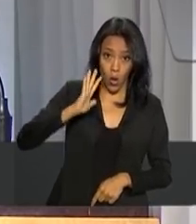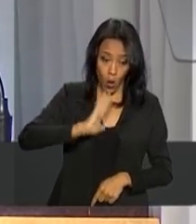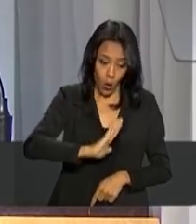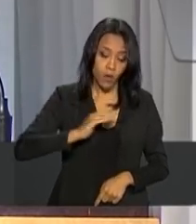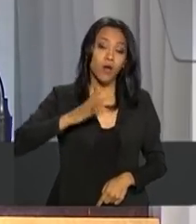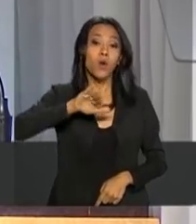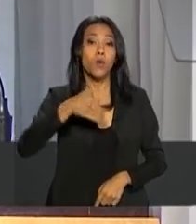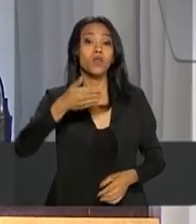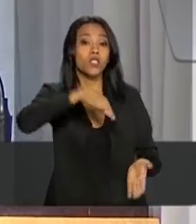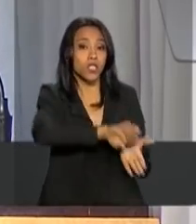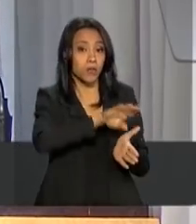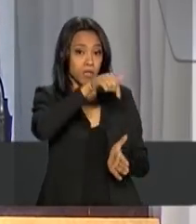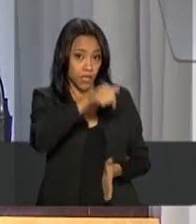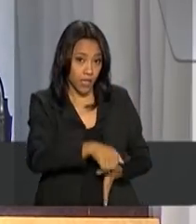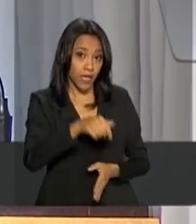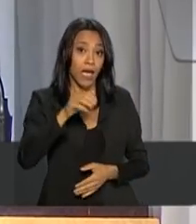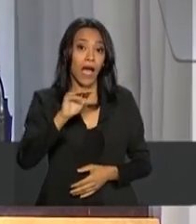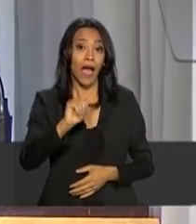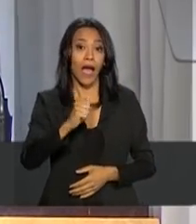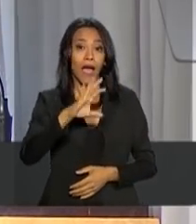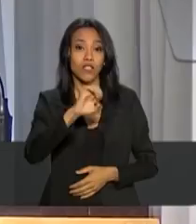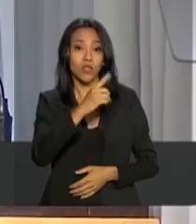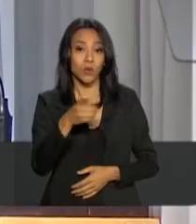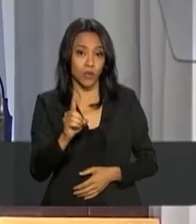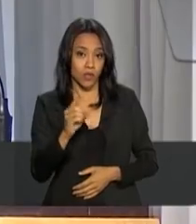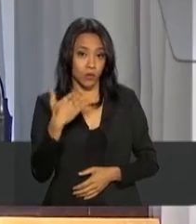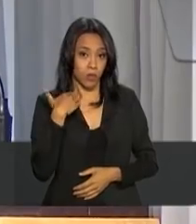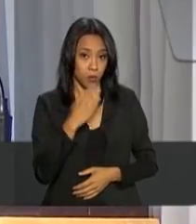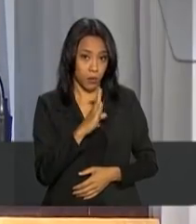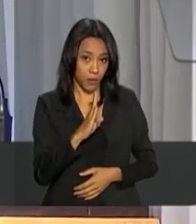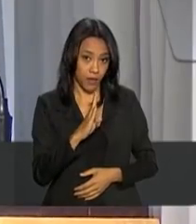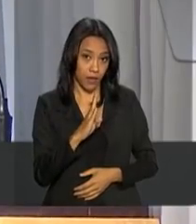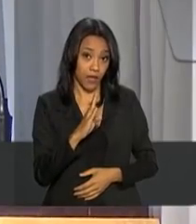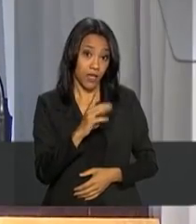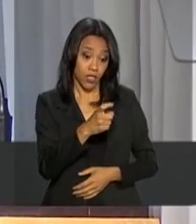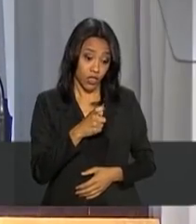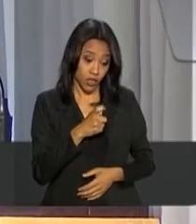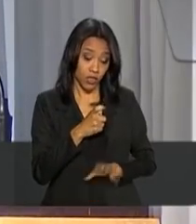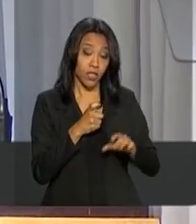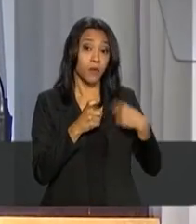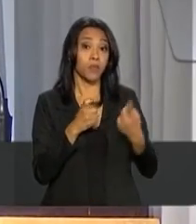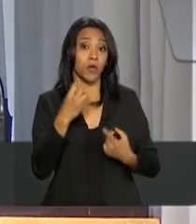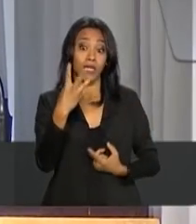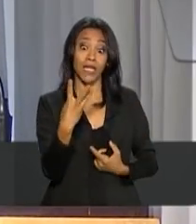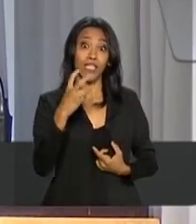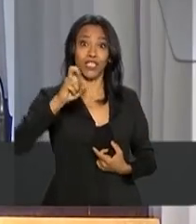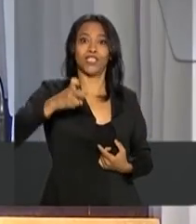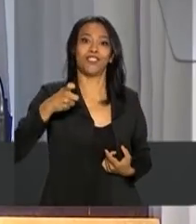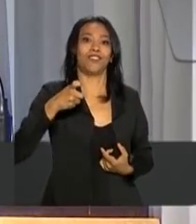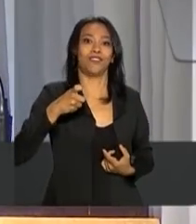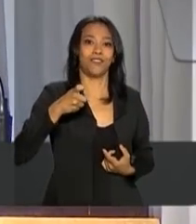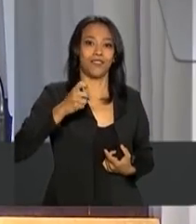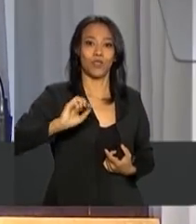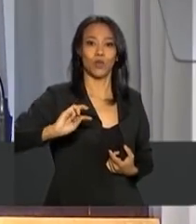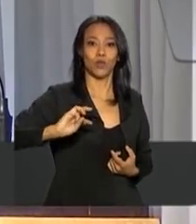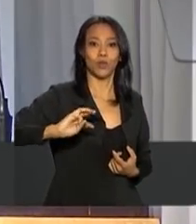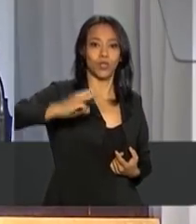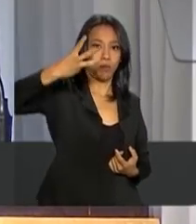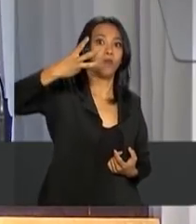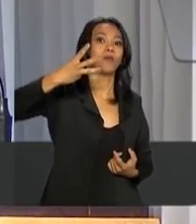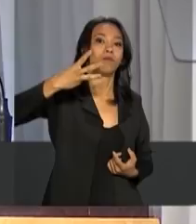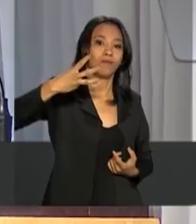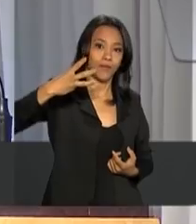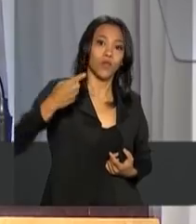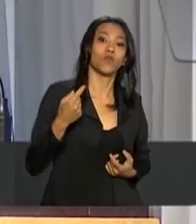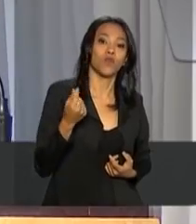nós chegamos aqui, a ação do Banco do Brasil valia X. Hoje vale 3X. Ou seja, o patrimônio público, isso é